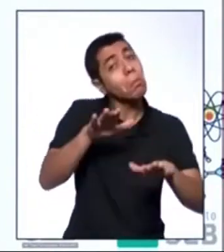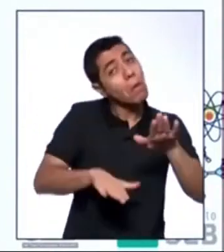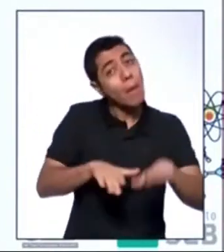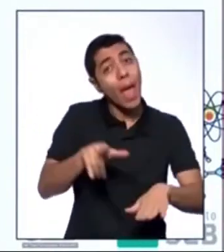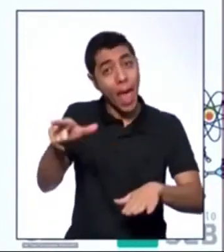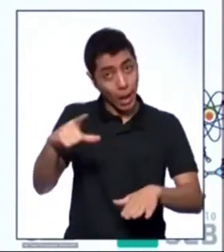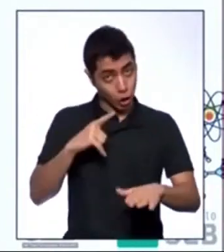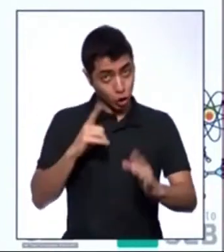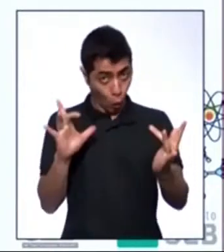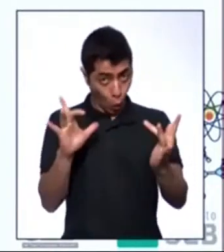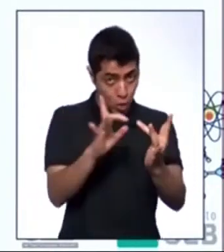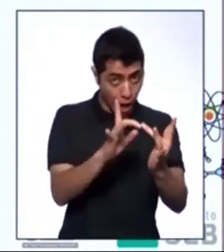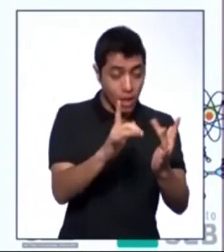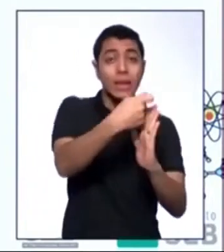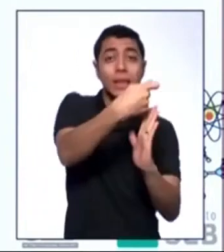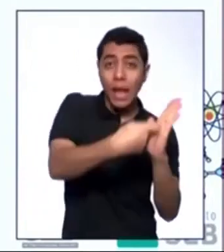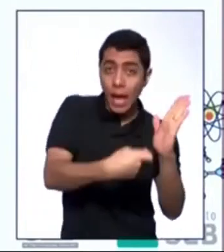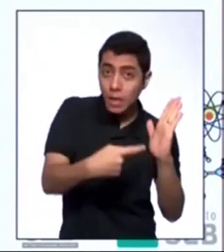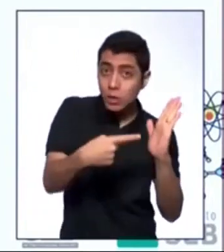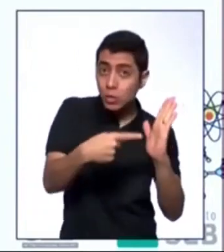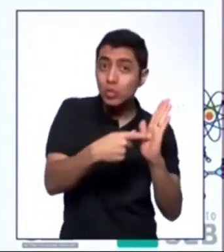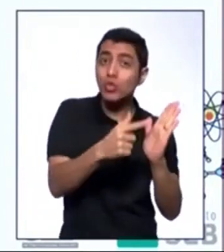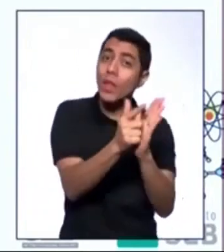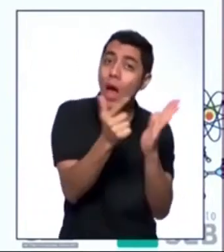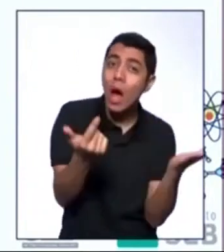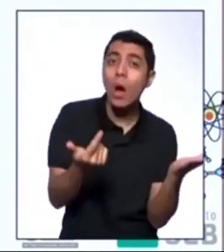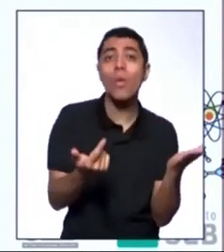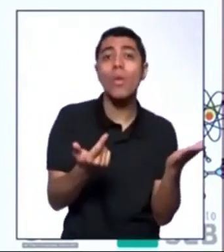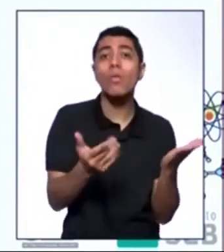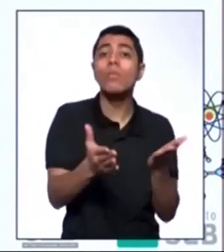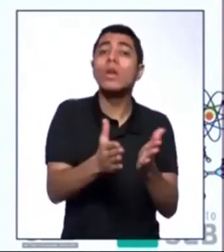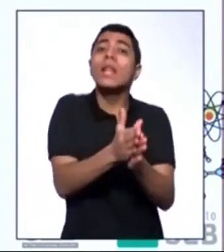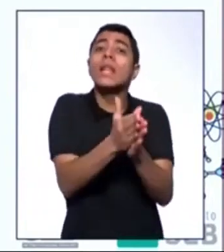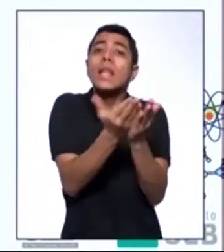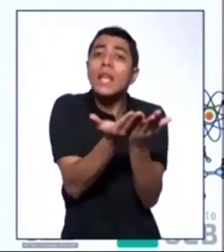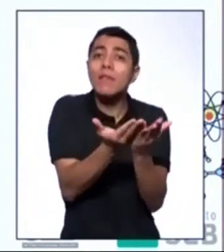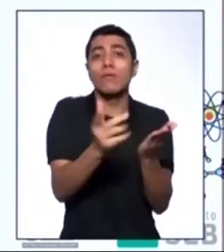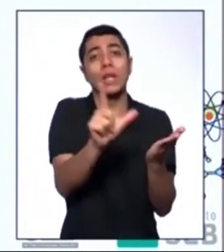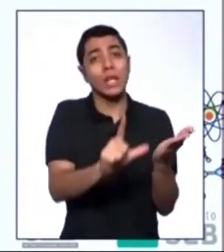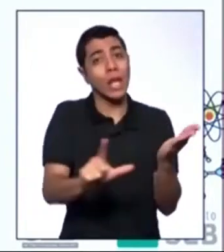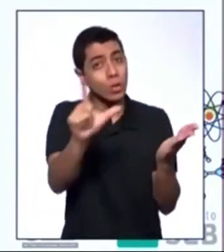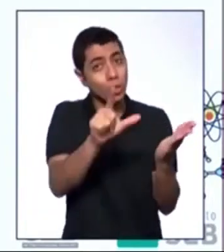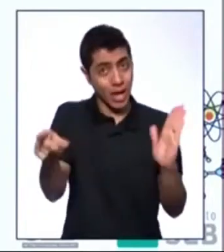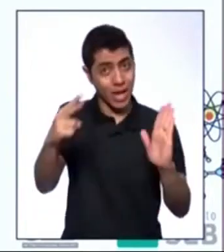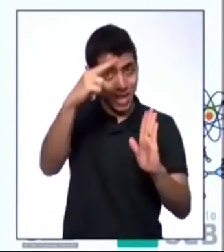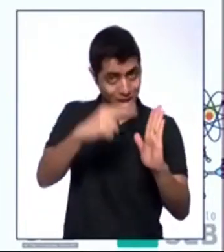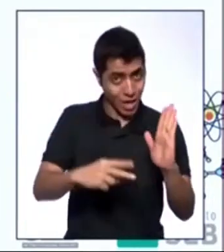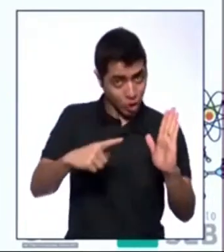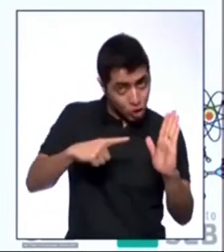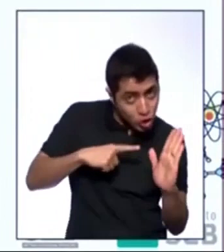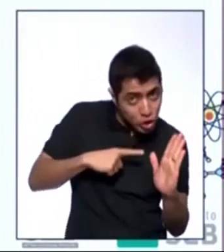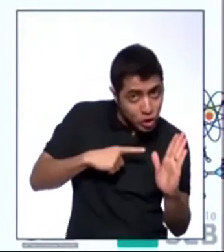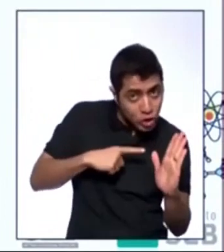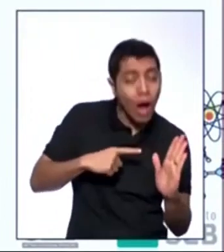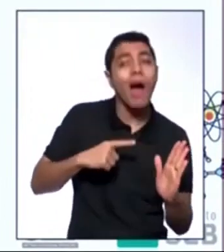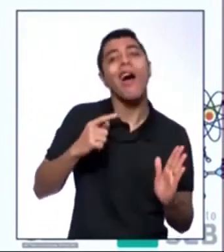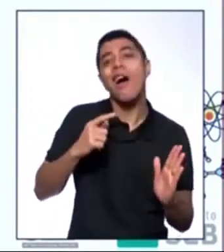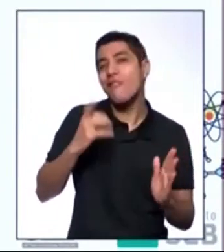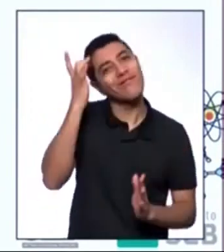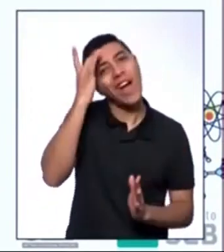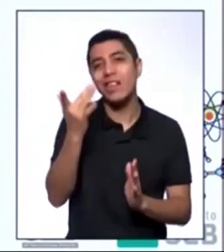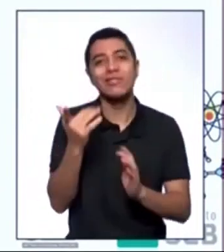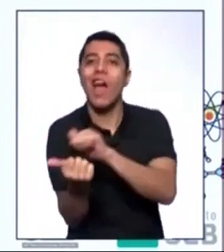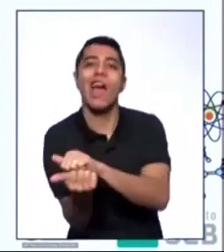obras literárias. Dependendo desse contato, ele terá mais facilidade para abrir mão do internetês. Isso explica Eduardo de Almeida